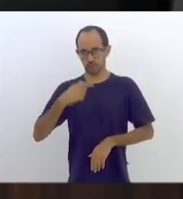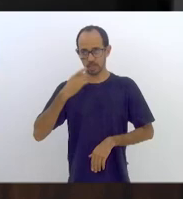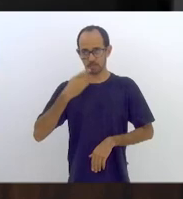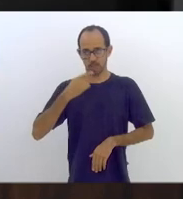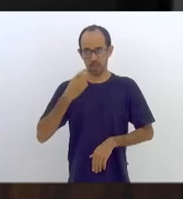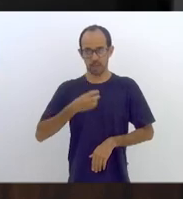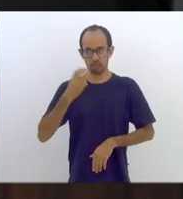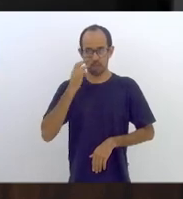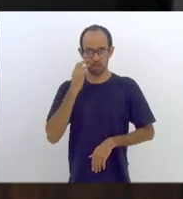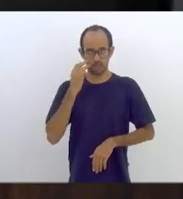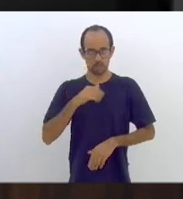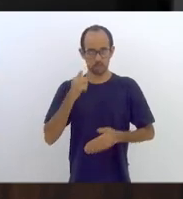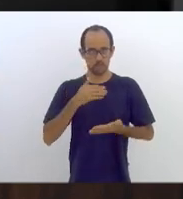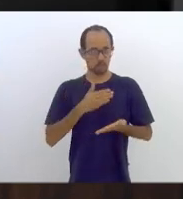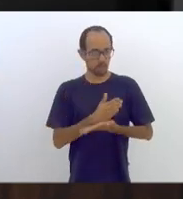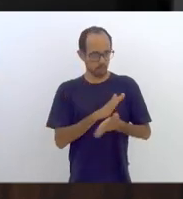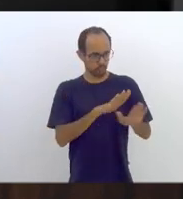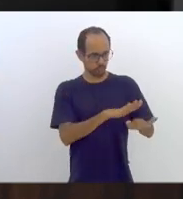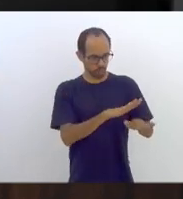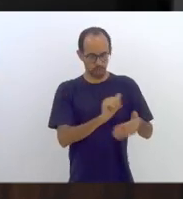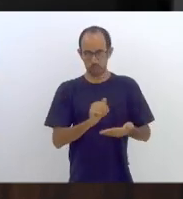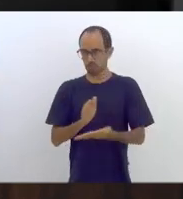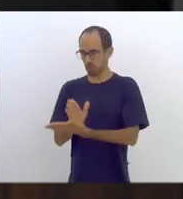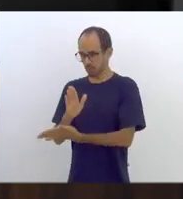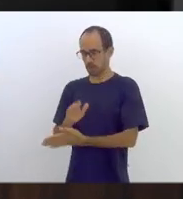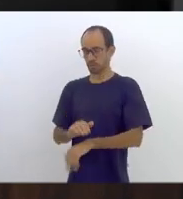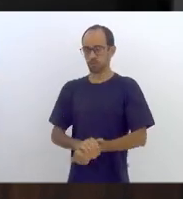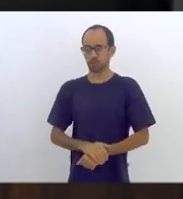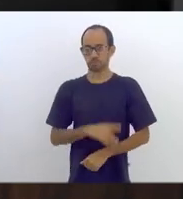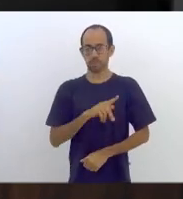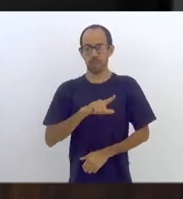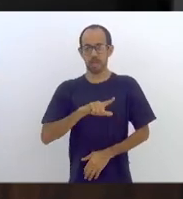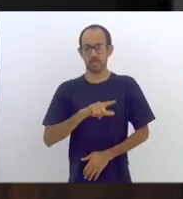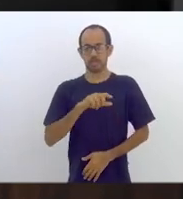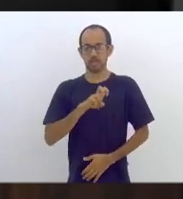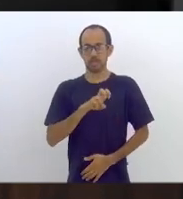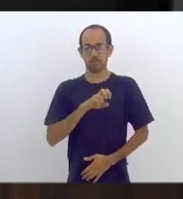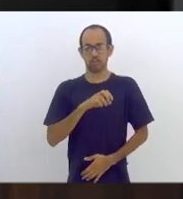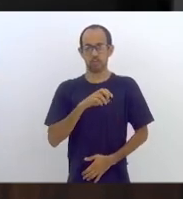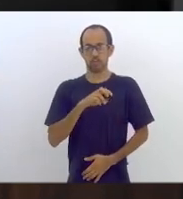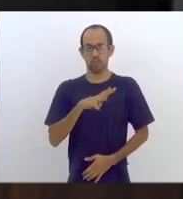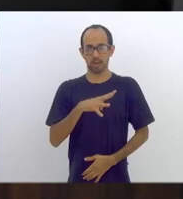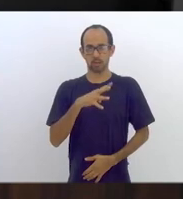Mônica Francisco Como estão aprovado PL 5440